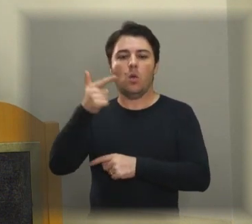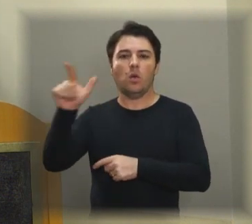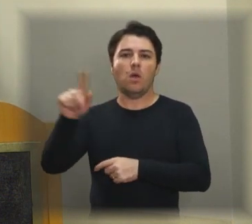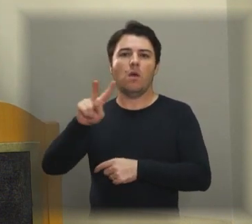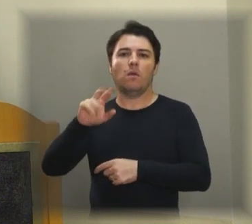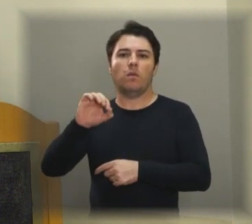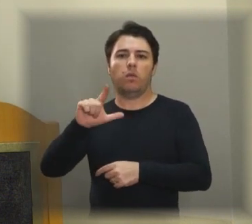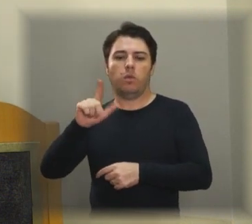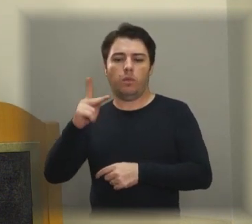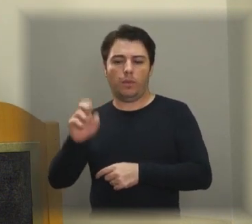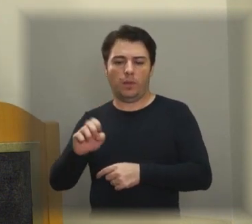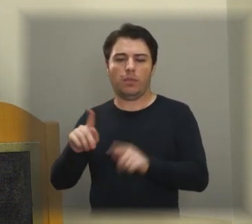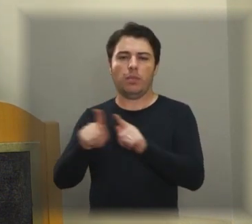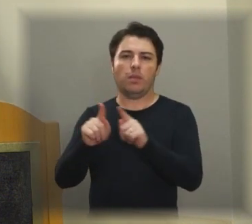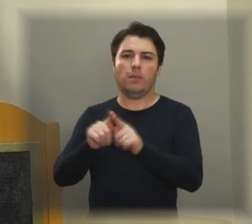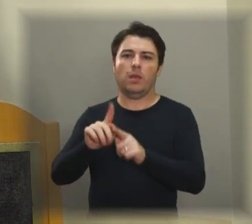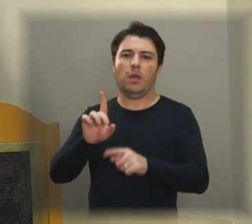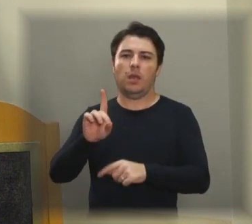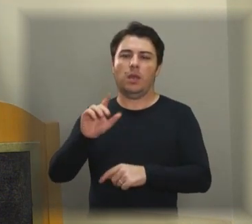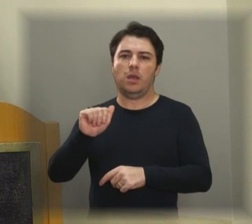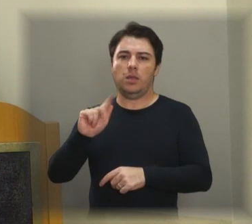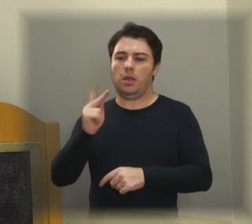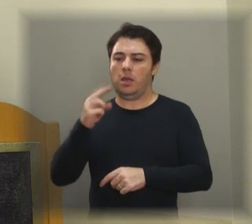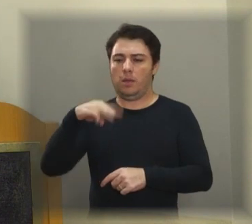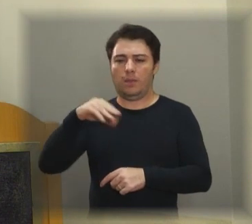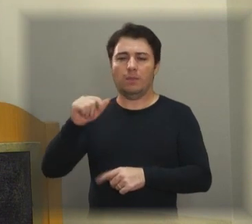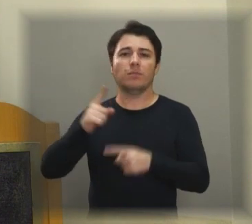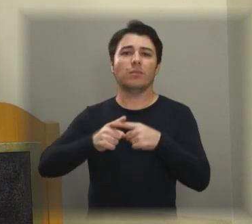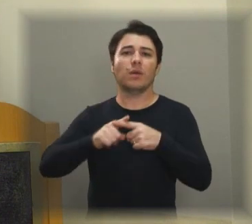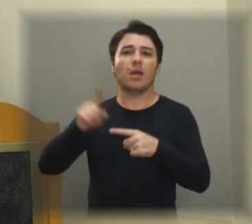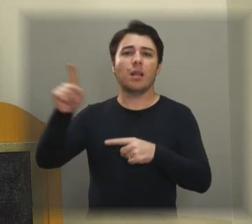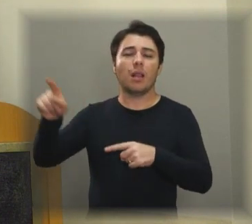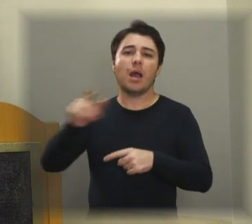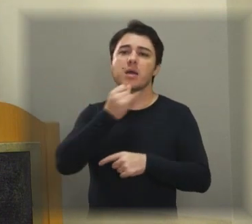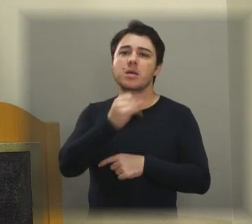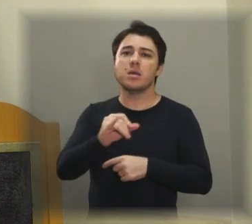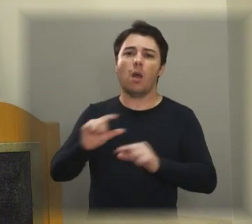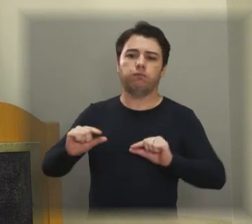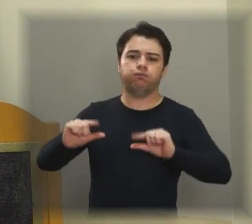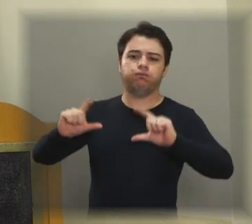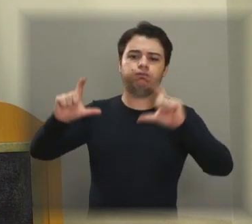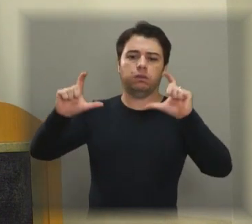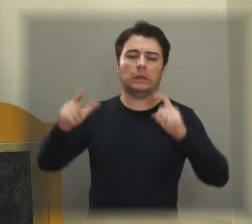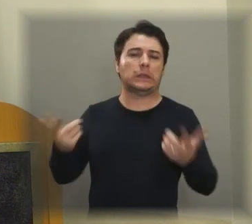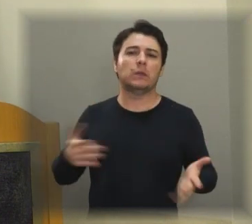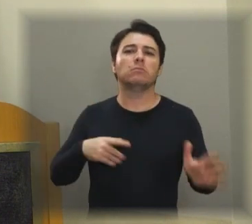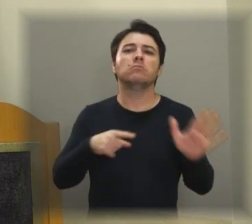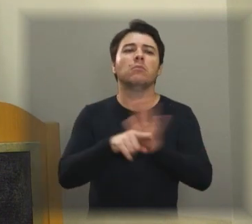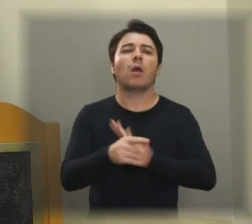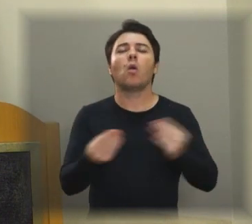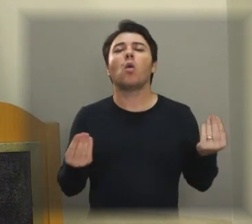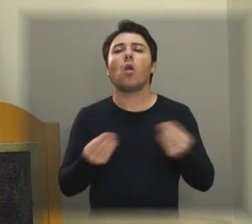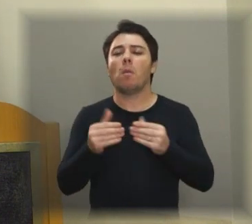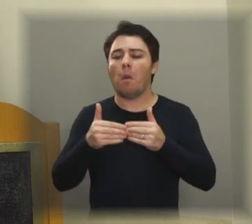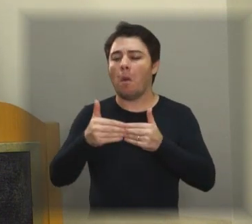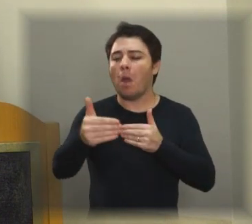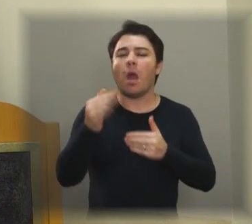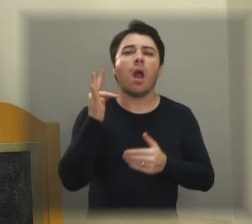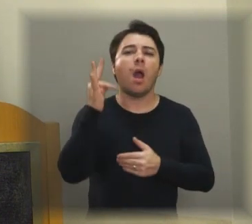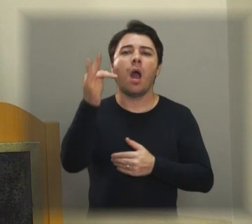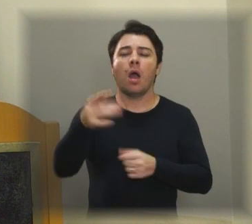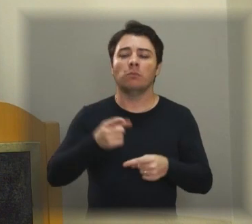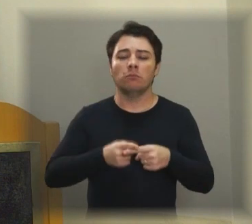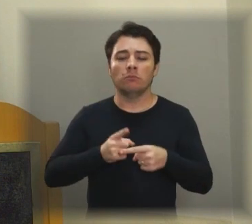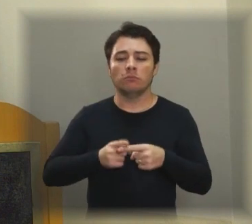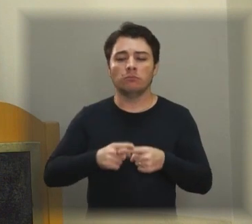Volp então amar carga muito alta de de energia e ver o que que tá sendo projetado para lá